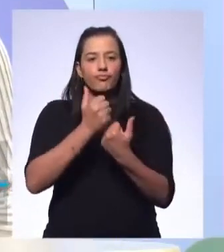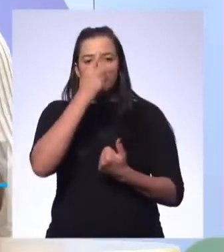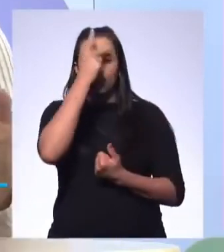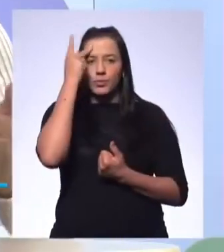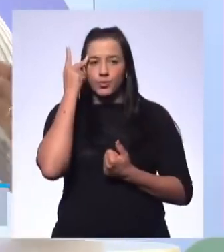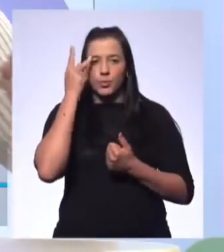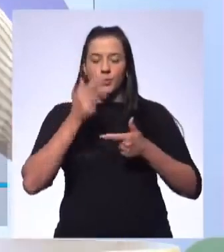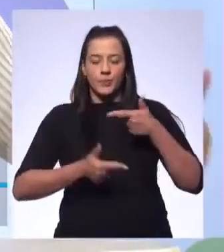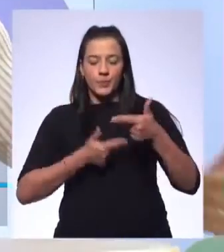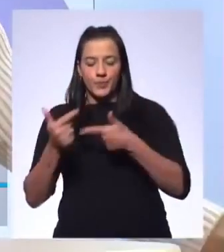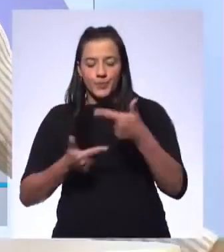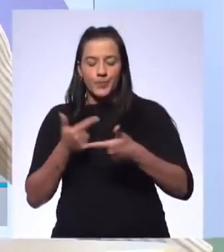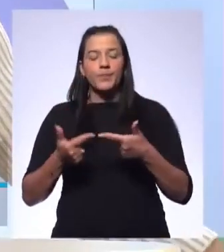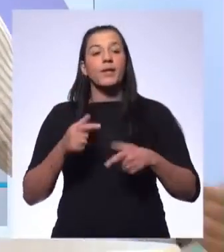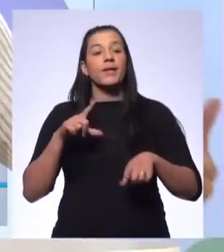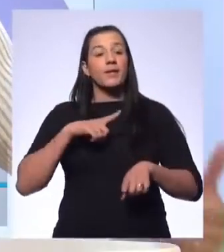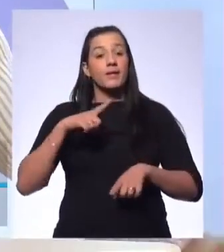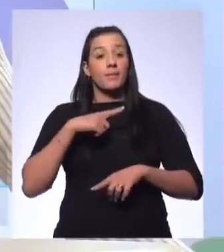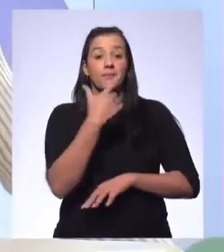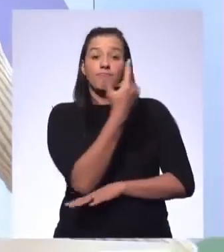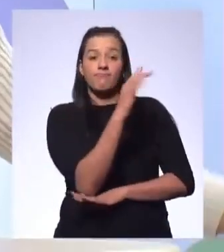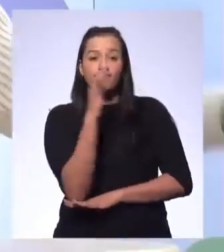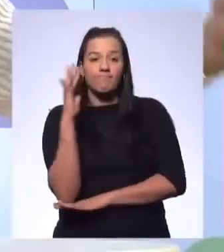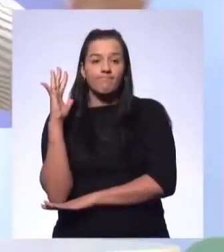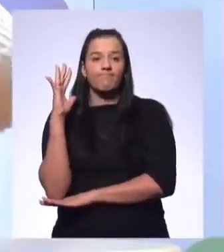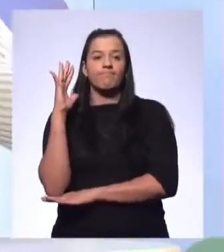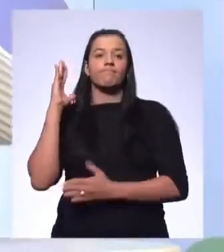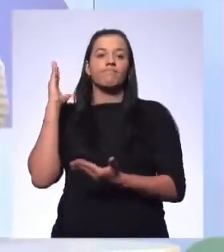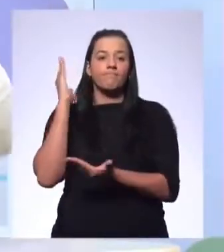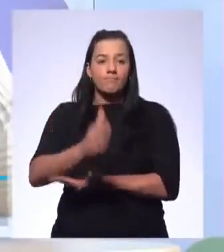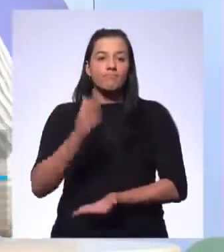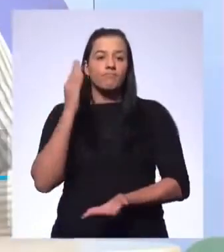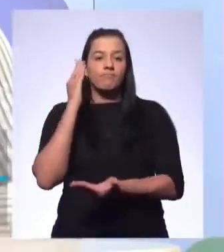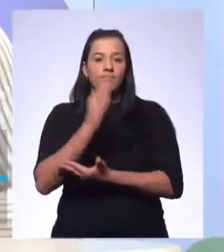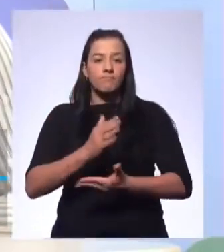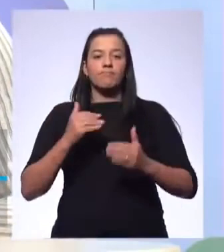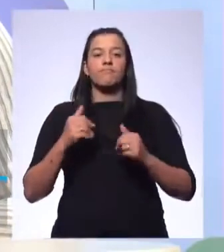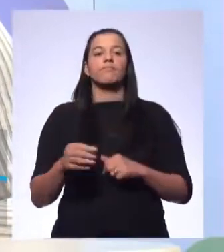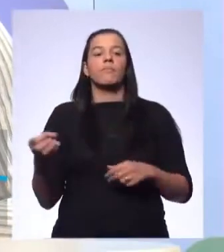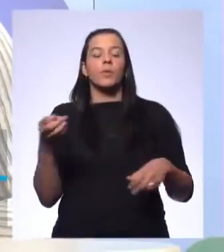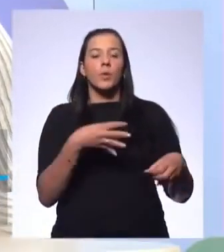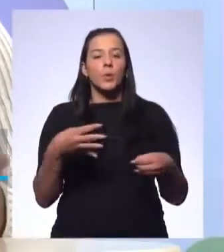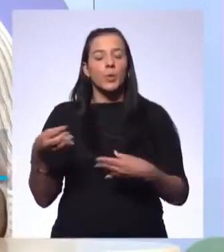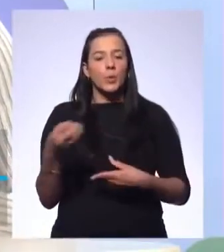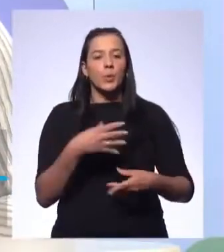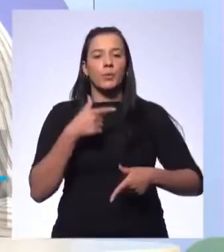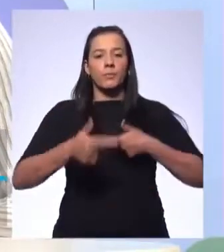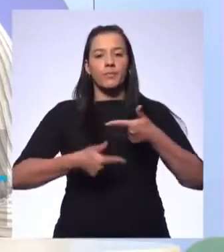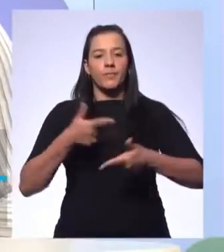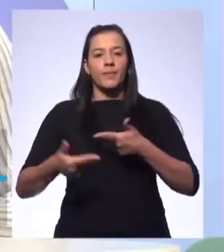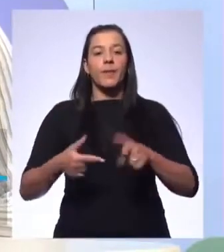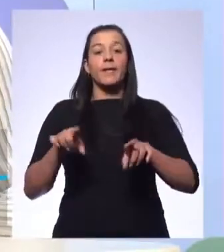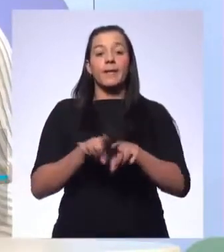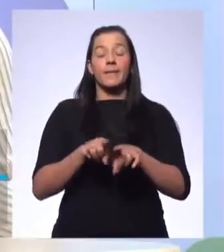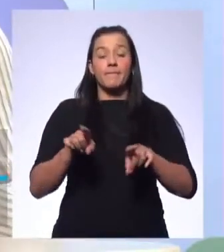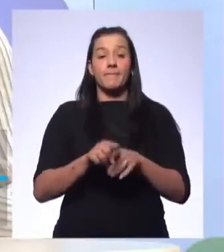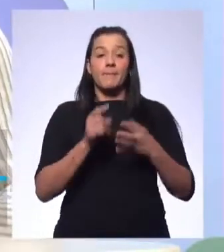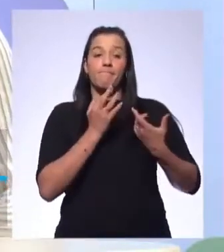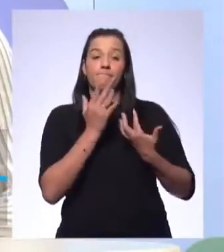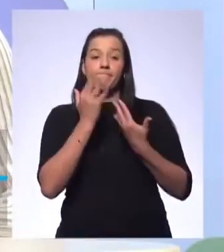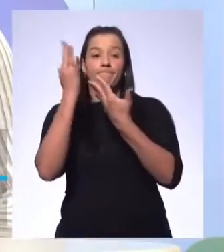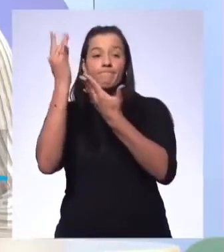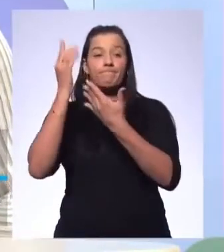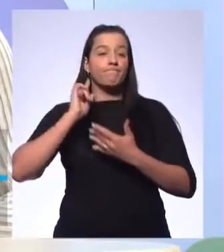dizer que aquela forma de trabalho, né, ela foi suprimida pelas novas formas de trabalho. Poluição do ar, poluição